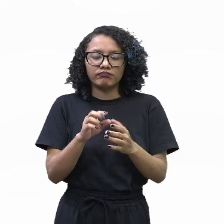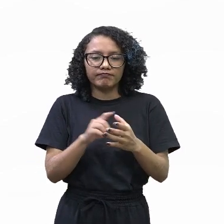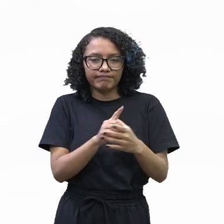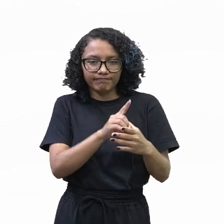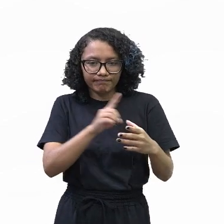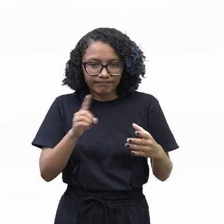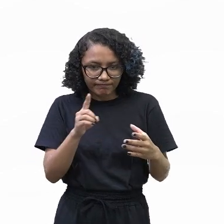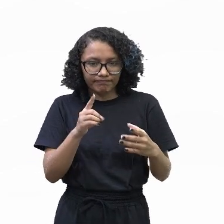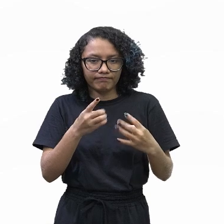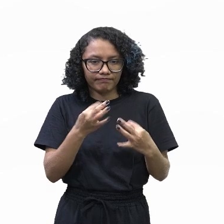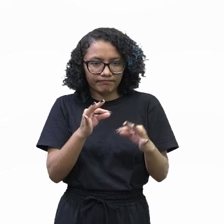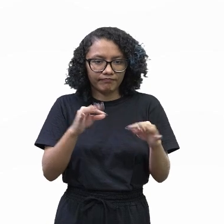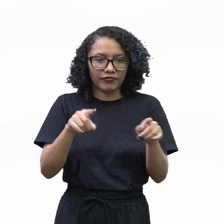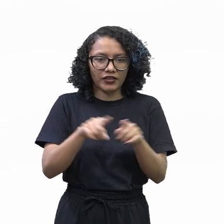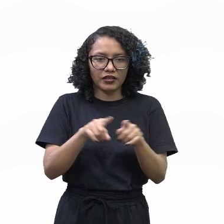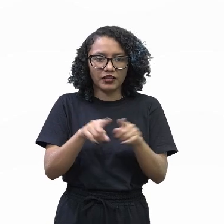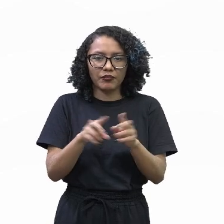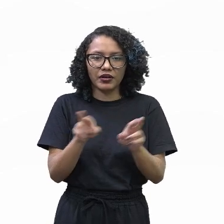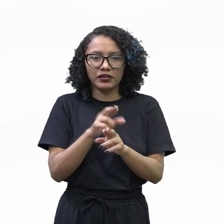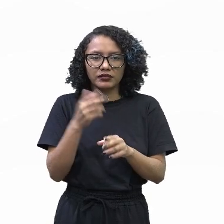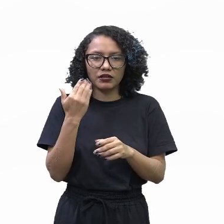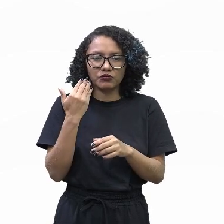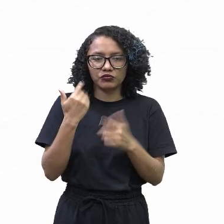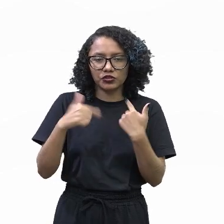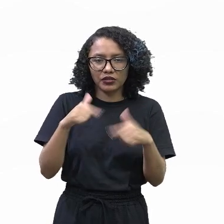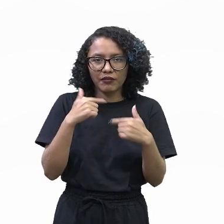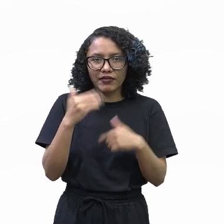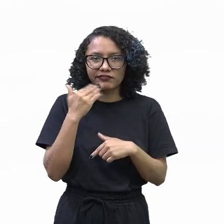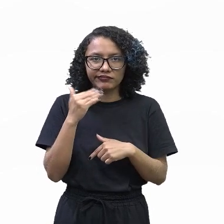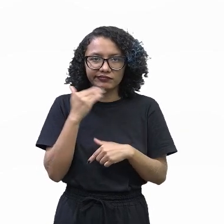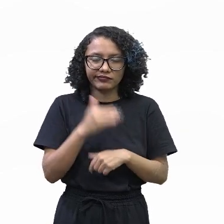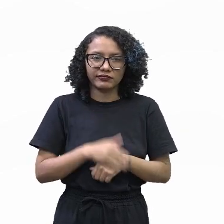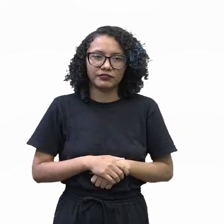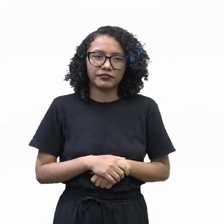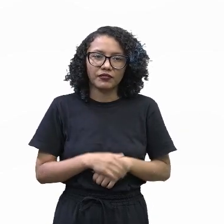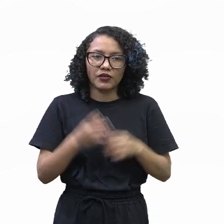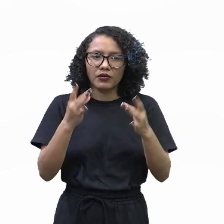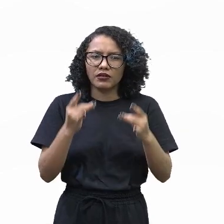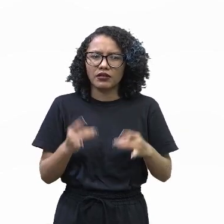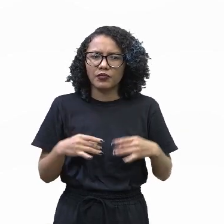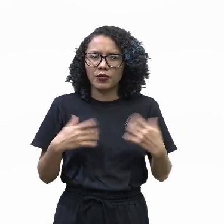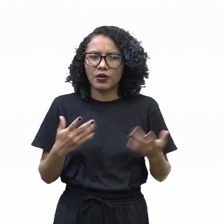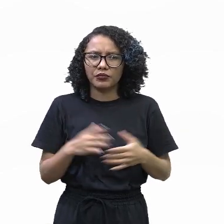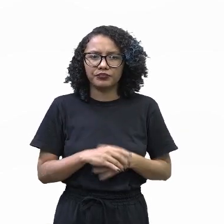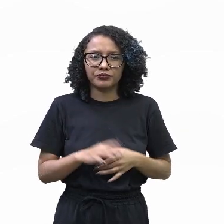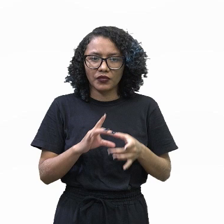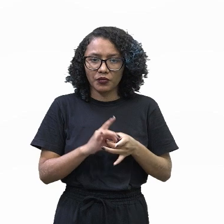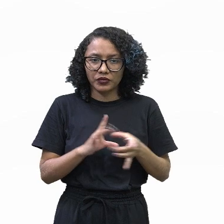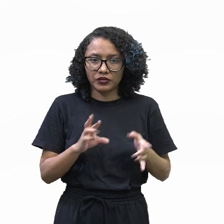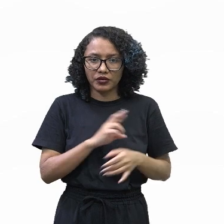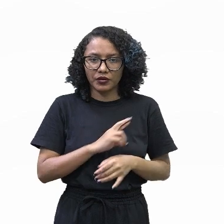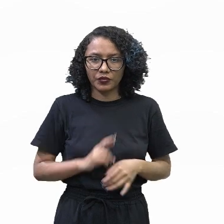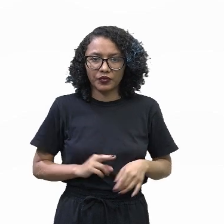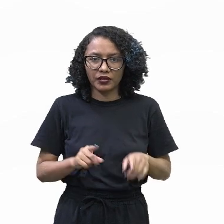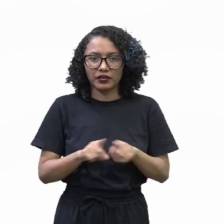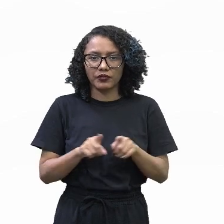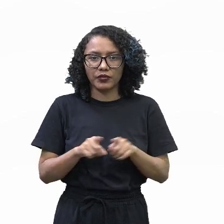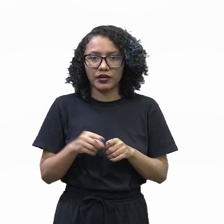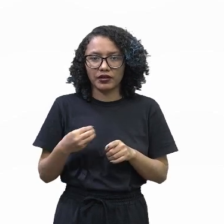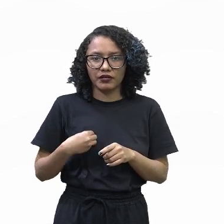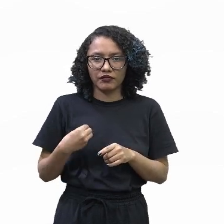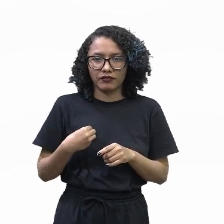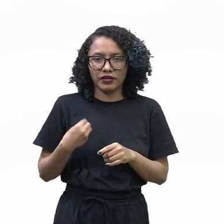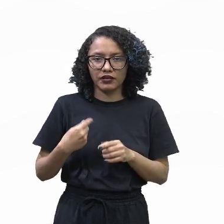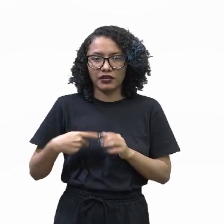e precarização das relações de trabalho. Com um detalhamento, abolição, república e vida